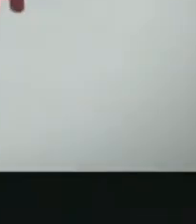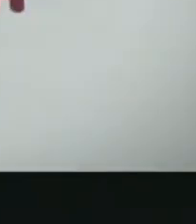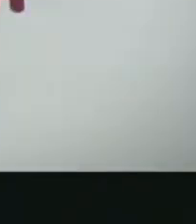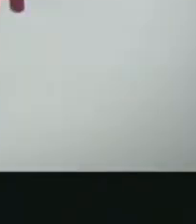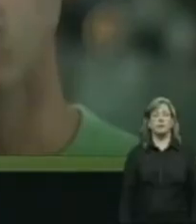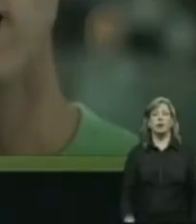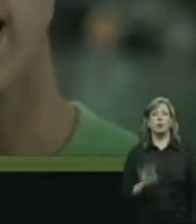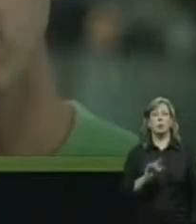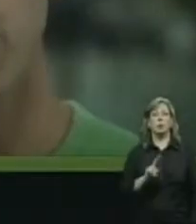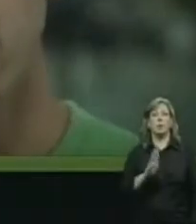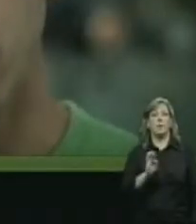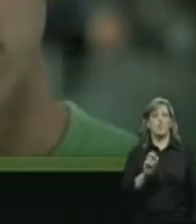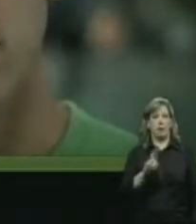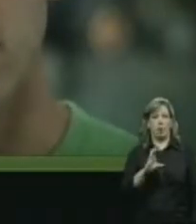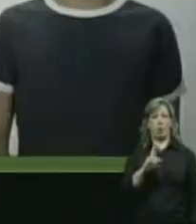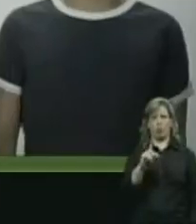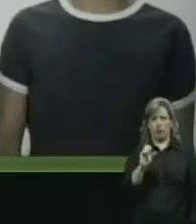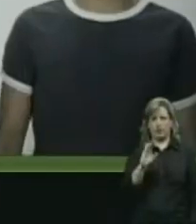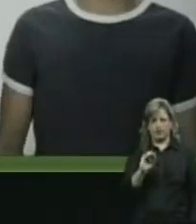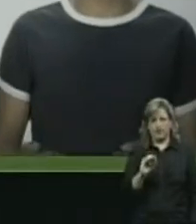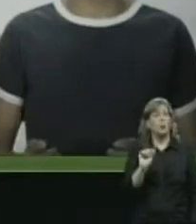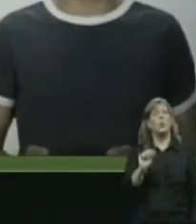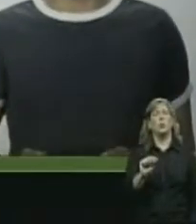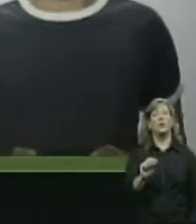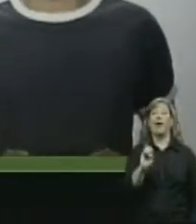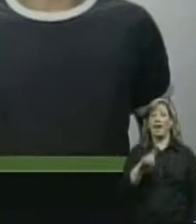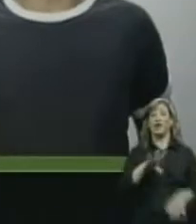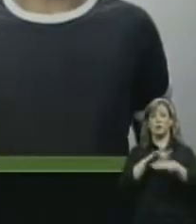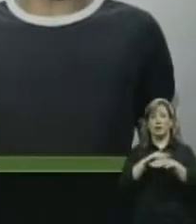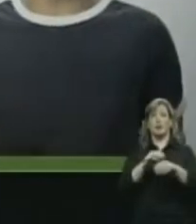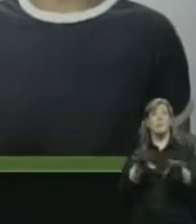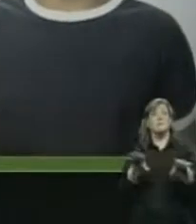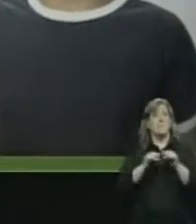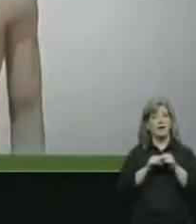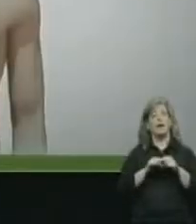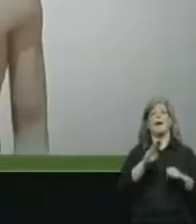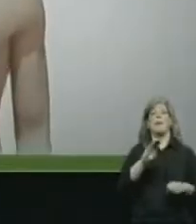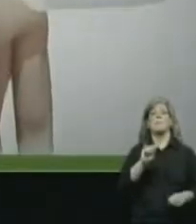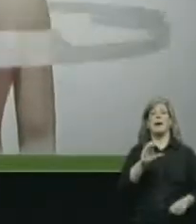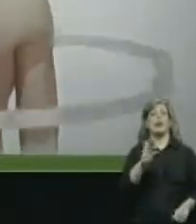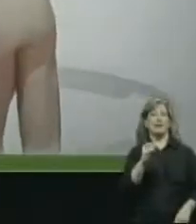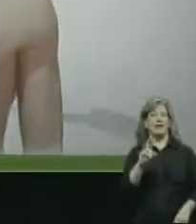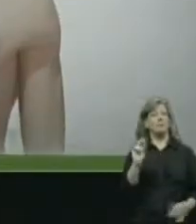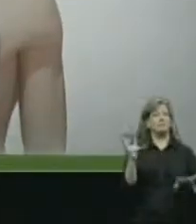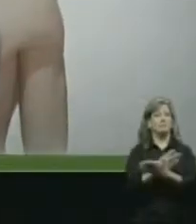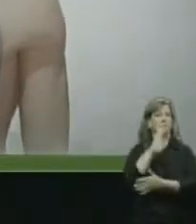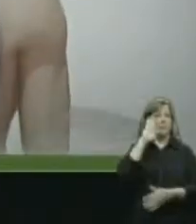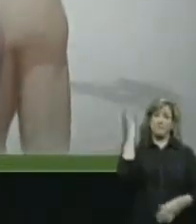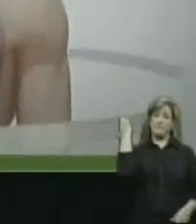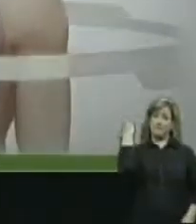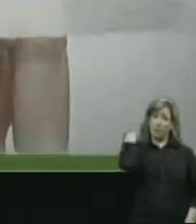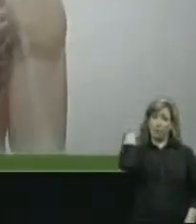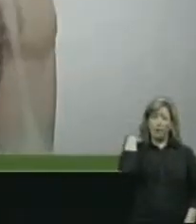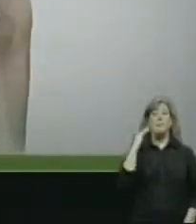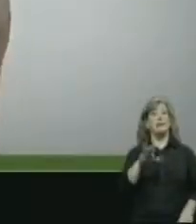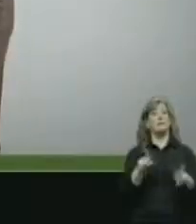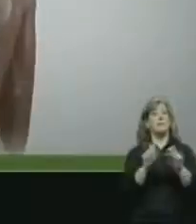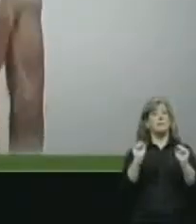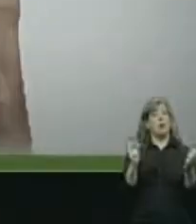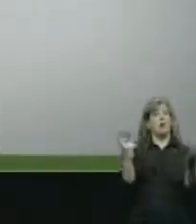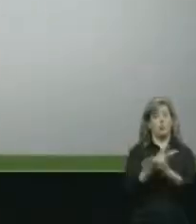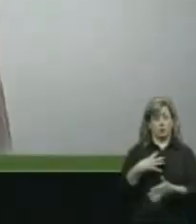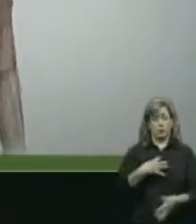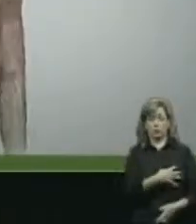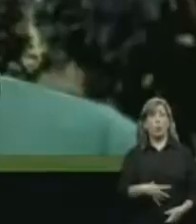é bom saber. O que é tuberculose? É uma doença contagiosa causada por uma bactéria que atinge principalmente os pulmões, mas também pode